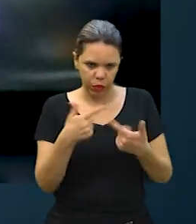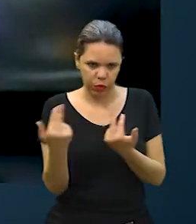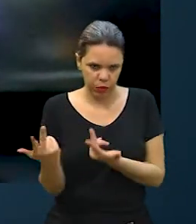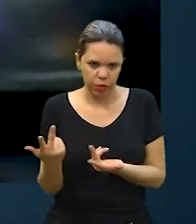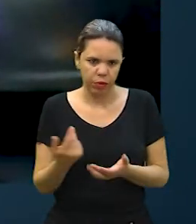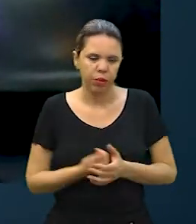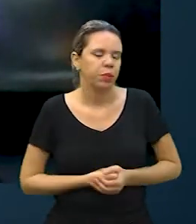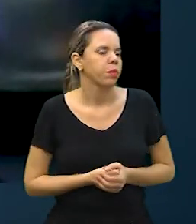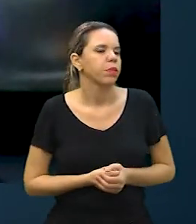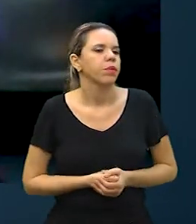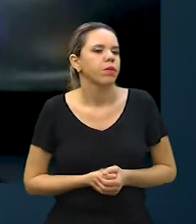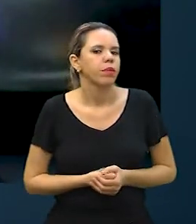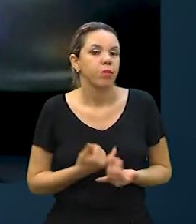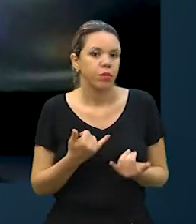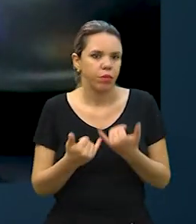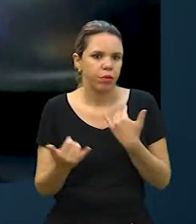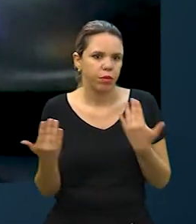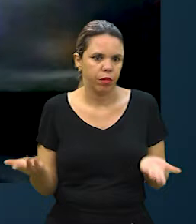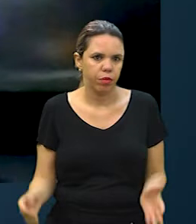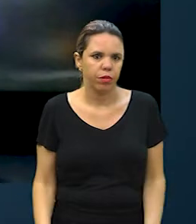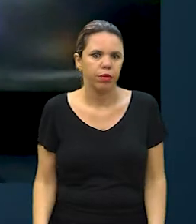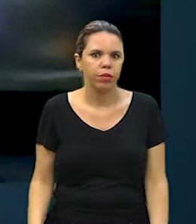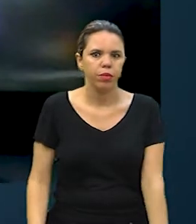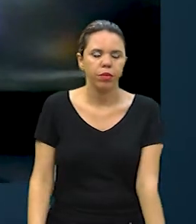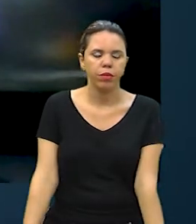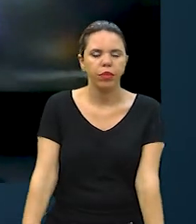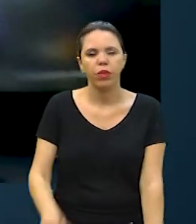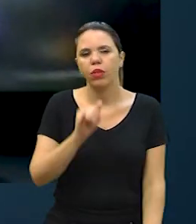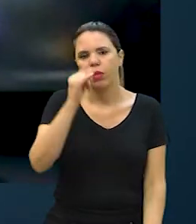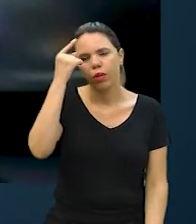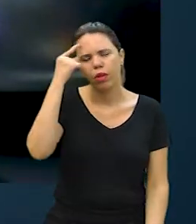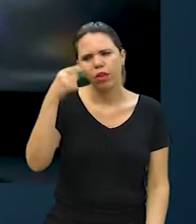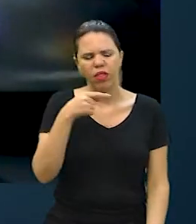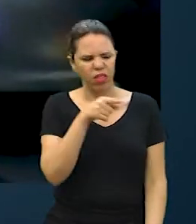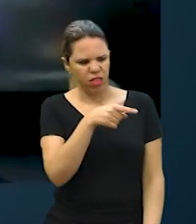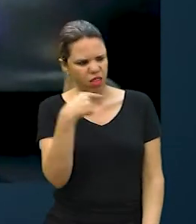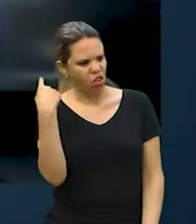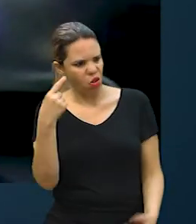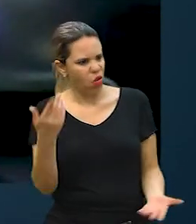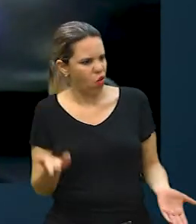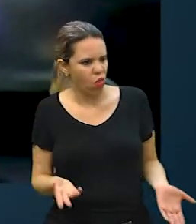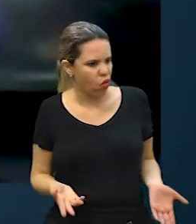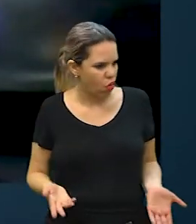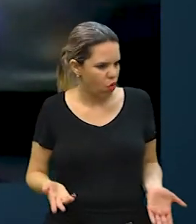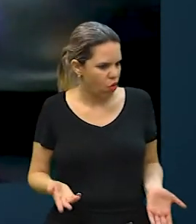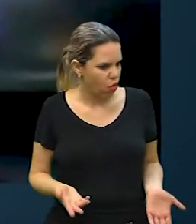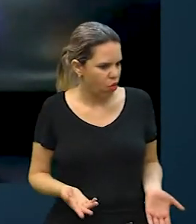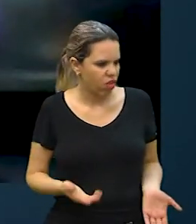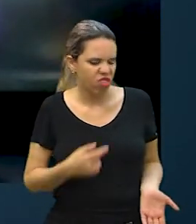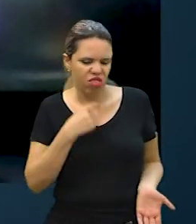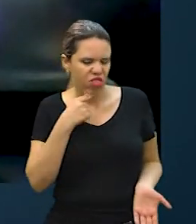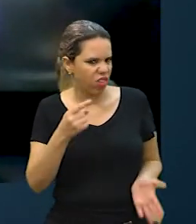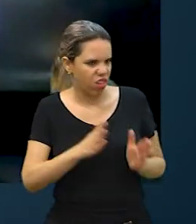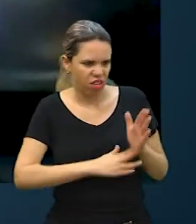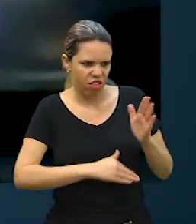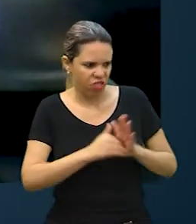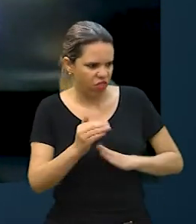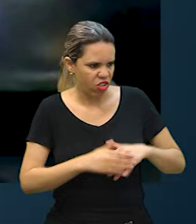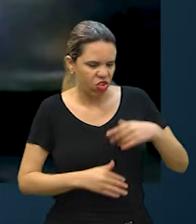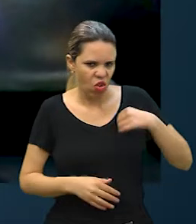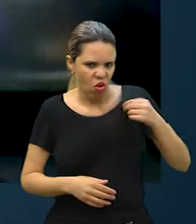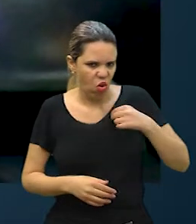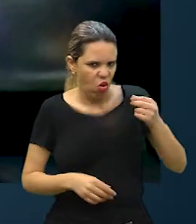fazia o mesmo trabalho, similar. Quando eu contei minha ideia, ele me chamou de maluco. Esse cara, ninguém vai atingir